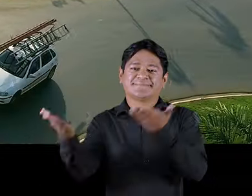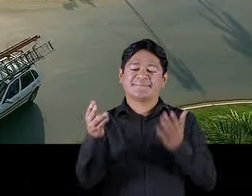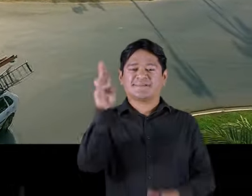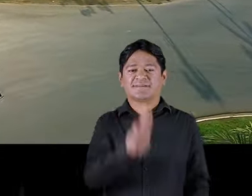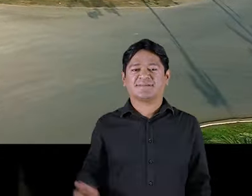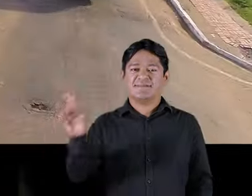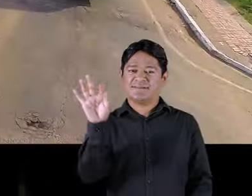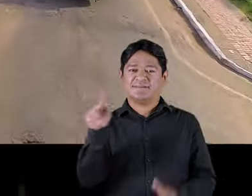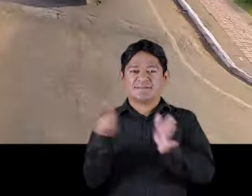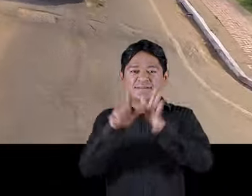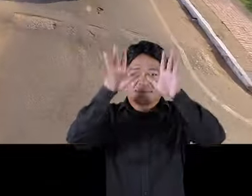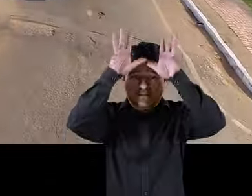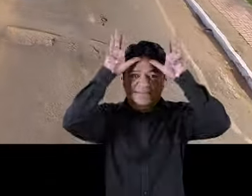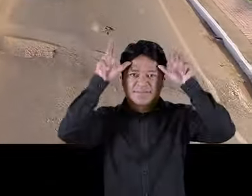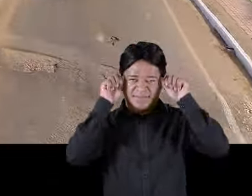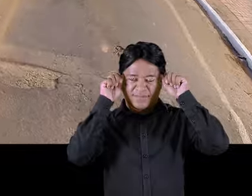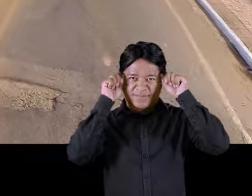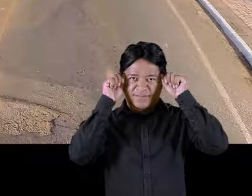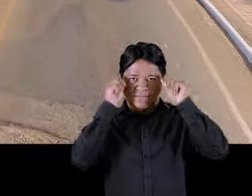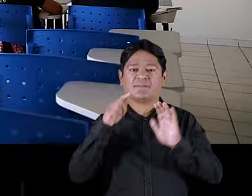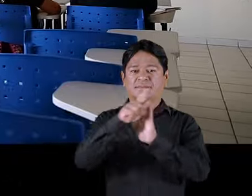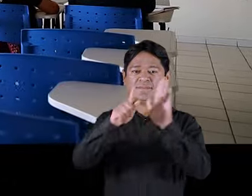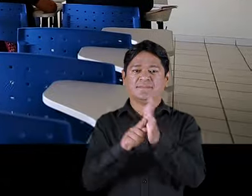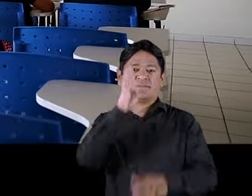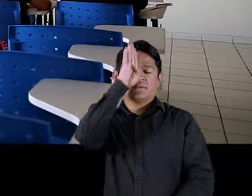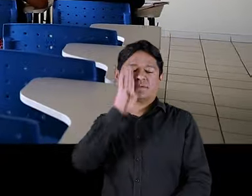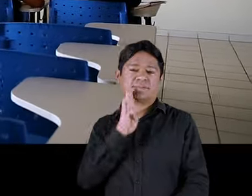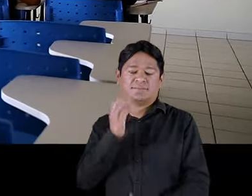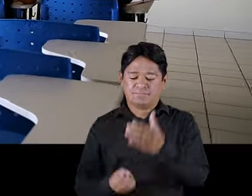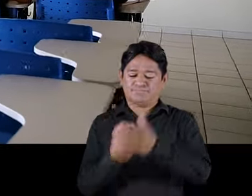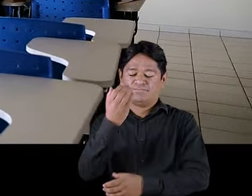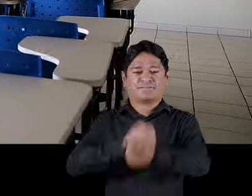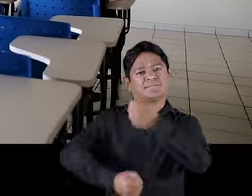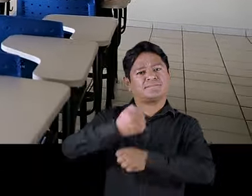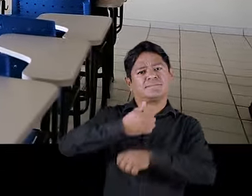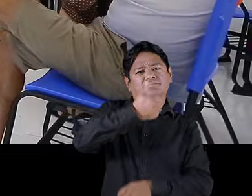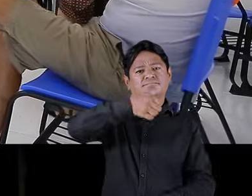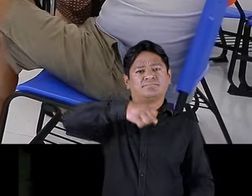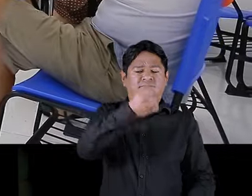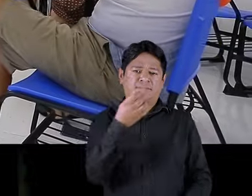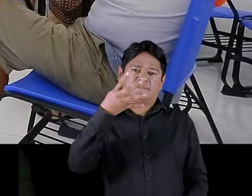Bem-vindos à Universidade Federal do Acre, uma instituição pública e gratuita criada em